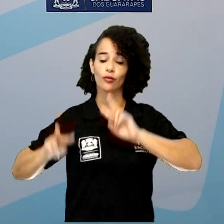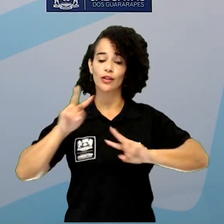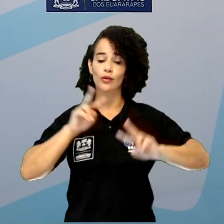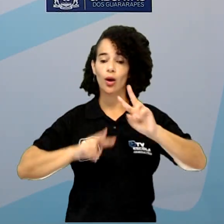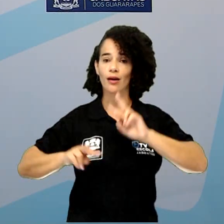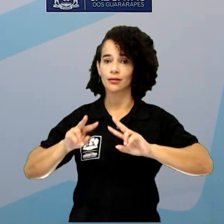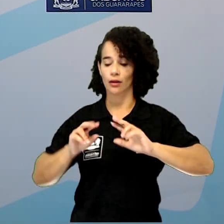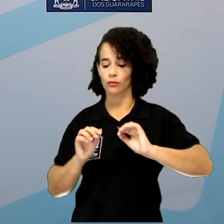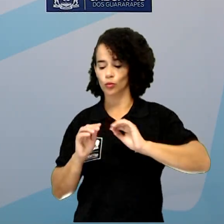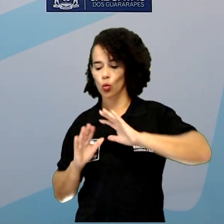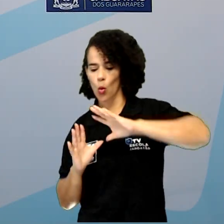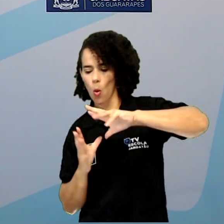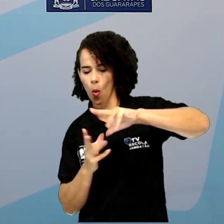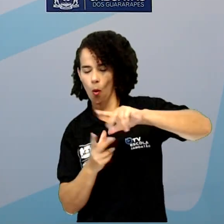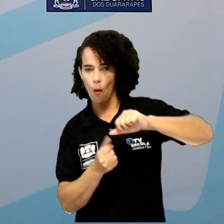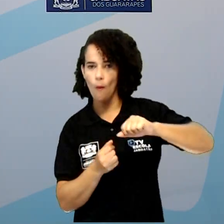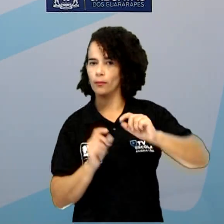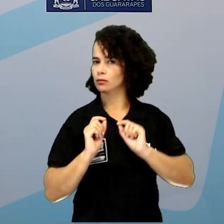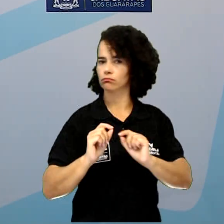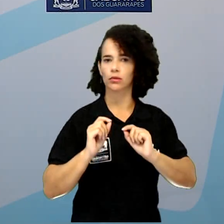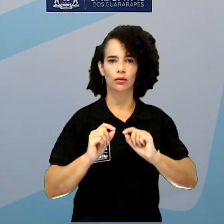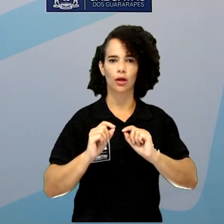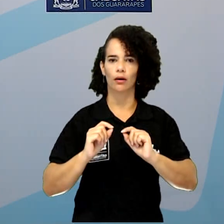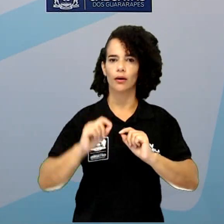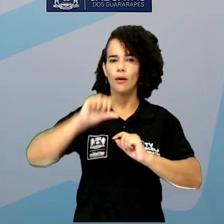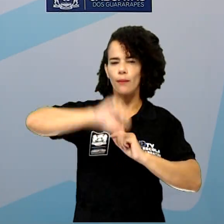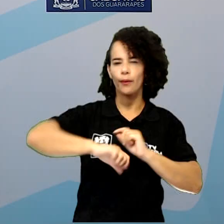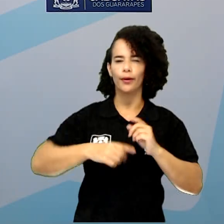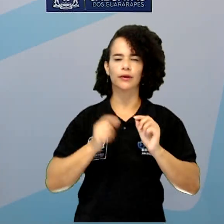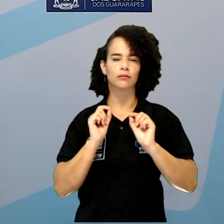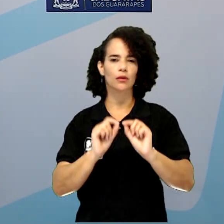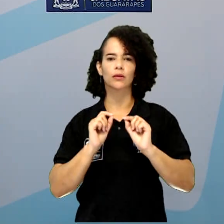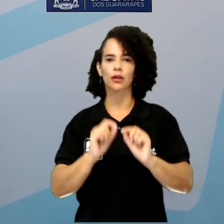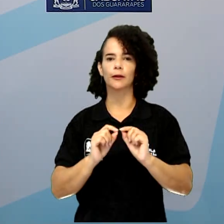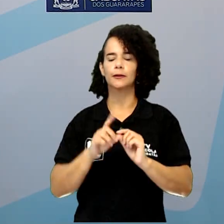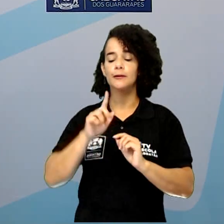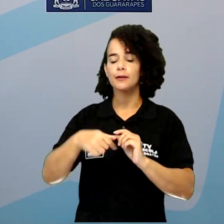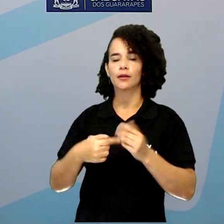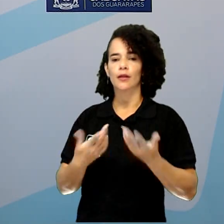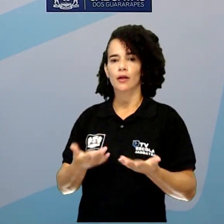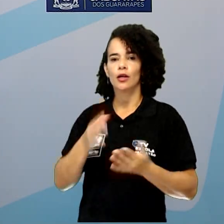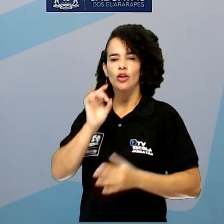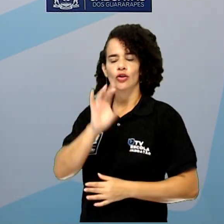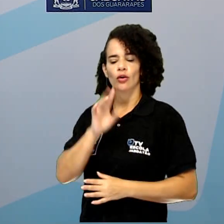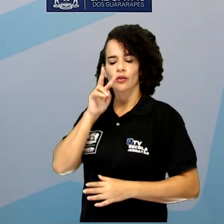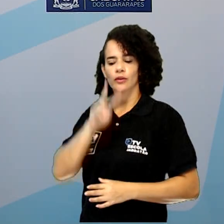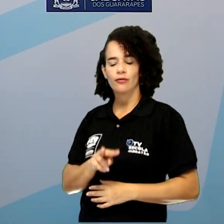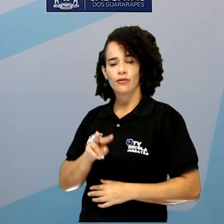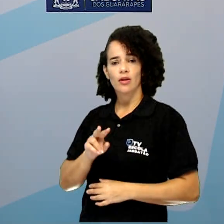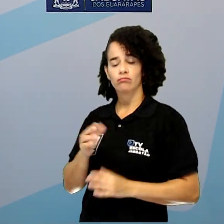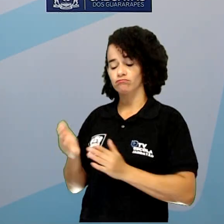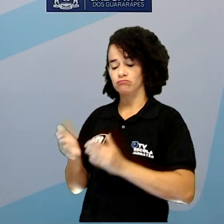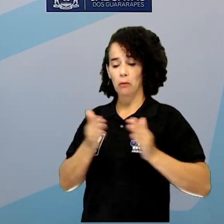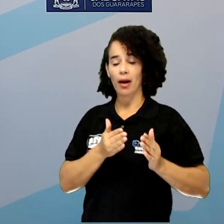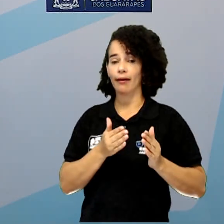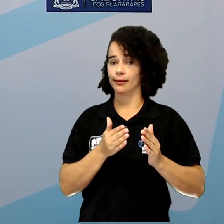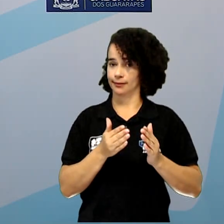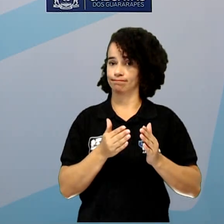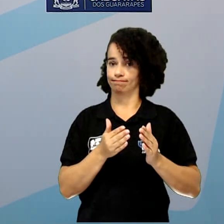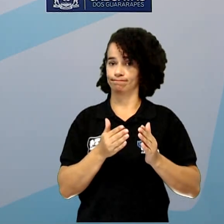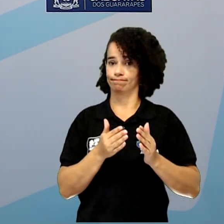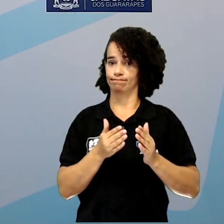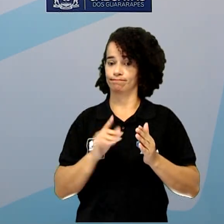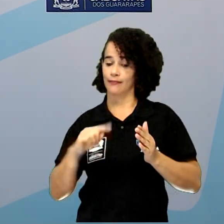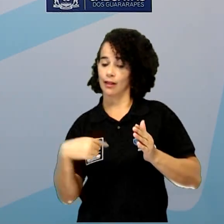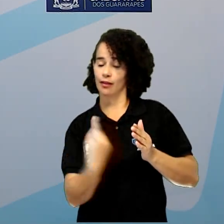no globo, a desvantagem principal seria que eu só consigo ver uma parte, tá?